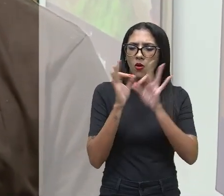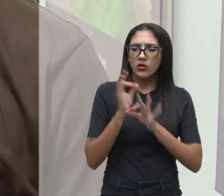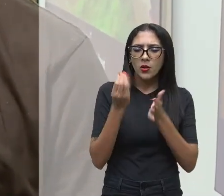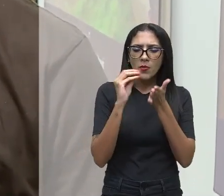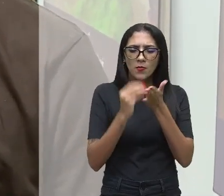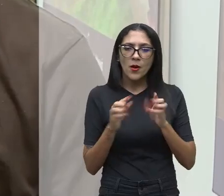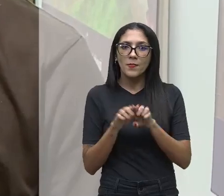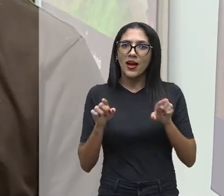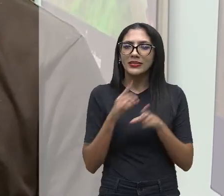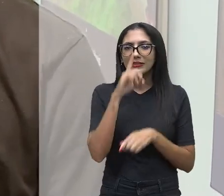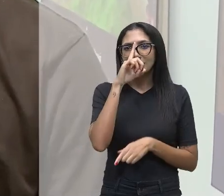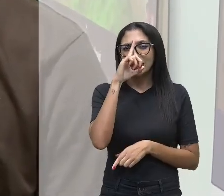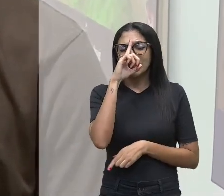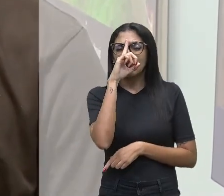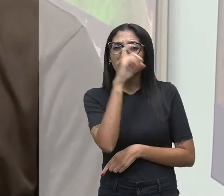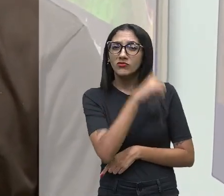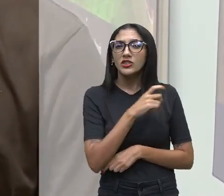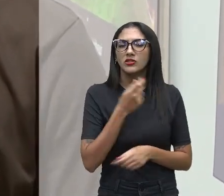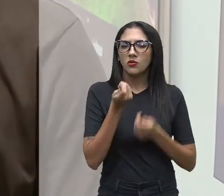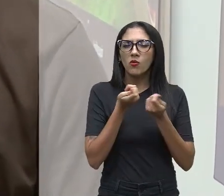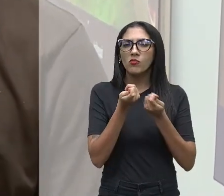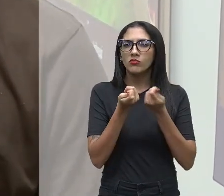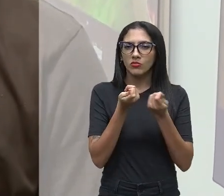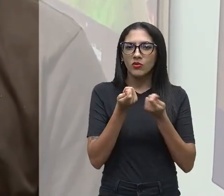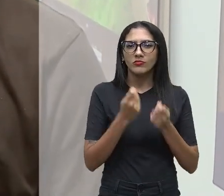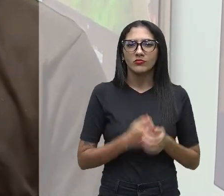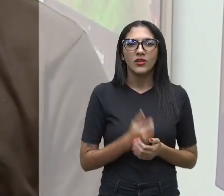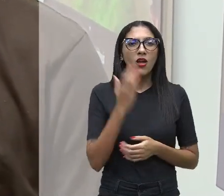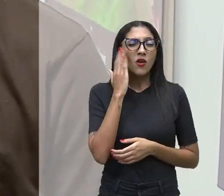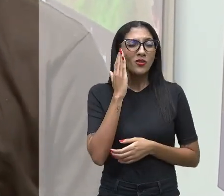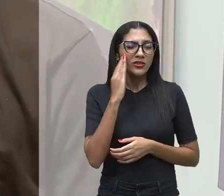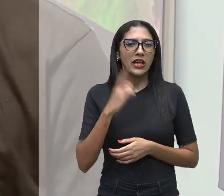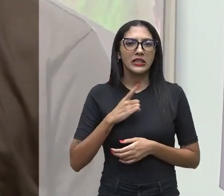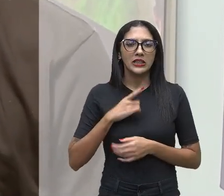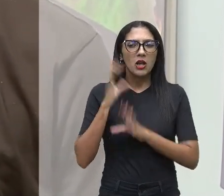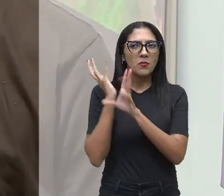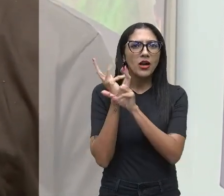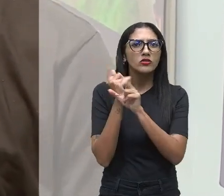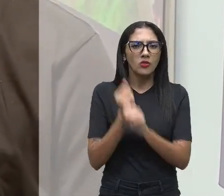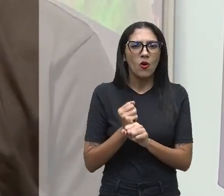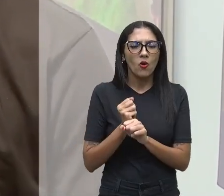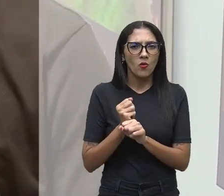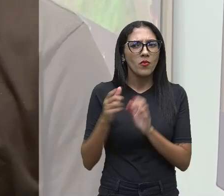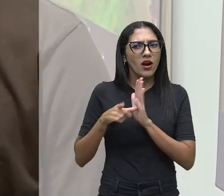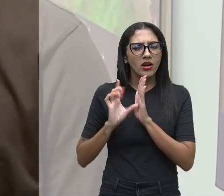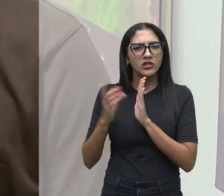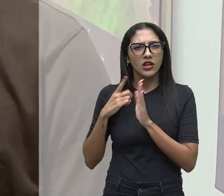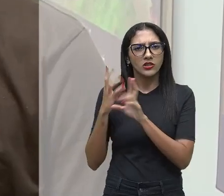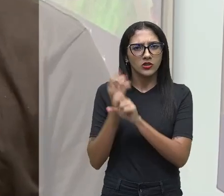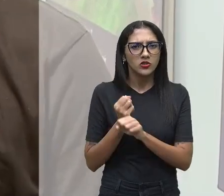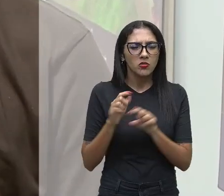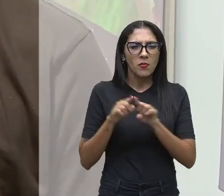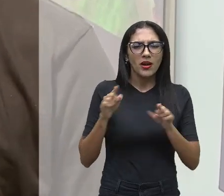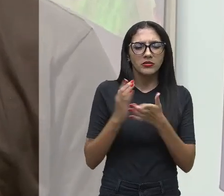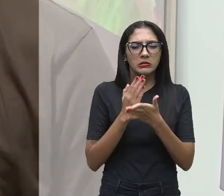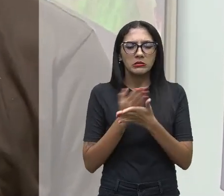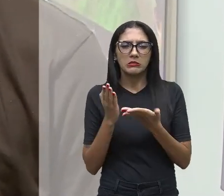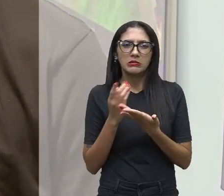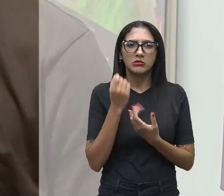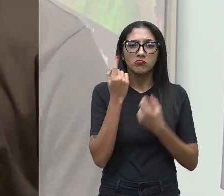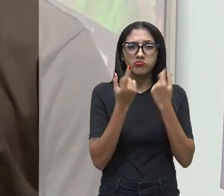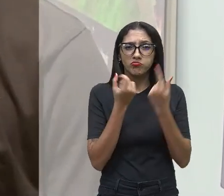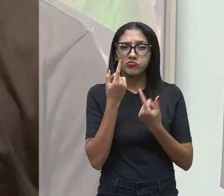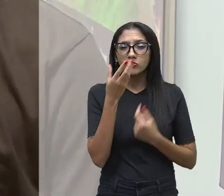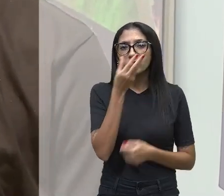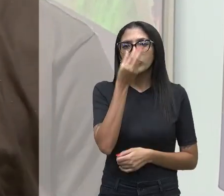difícil manter esse controle, assim, certinho. Eu sei que dá bastante, né? Eu já fiz essas contas algumas vezes, mas nem sempre. Né? Não sei